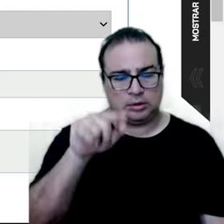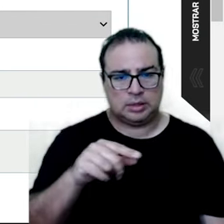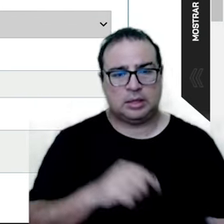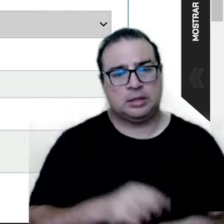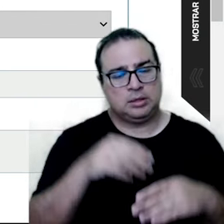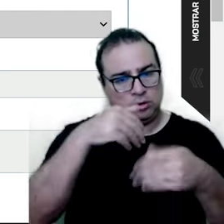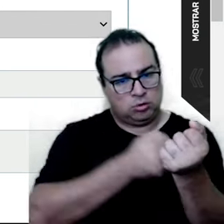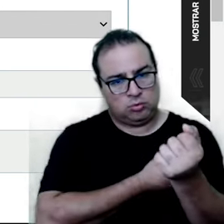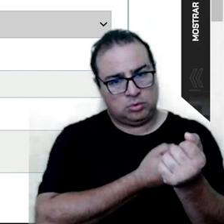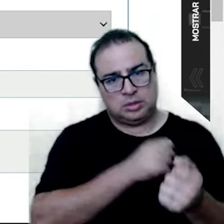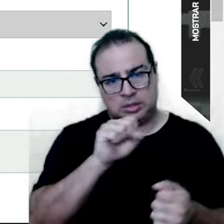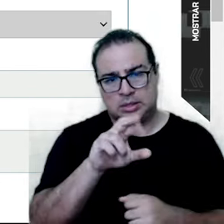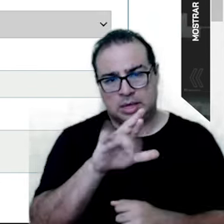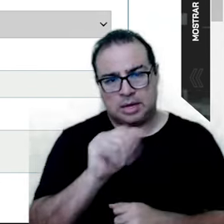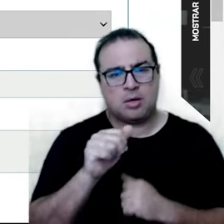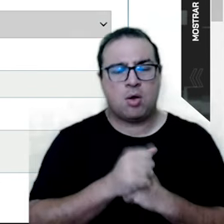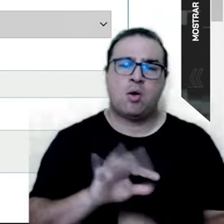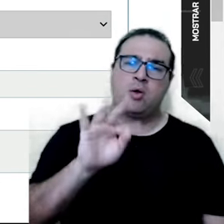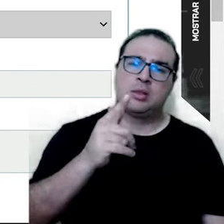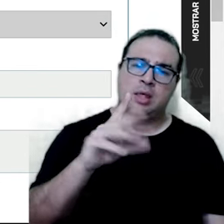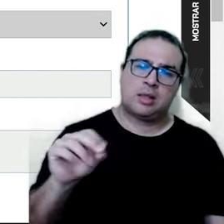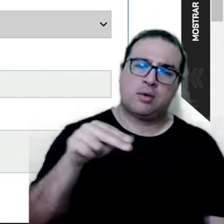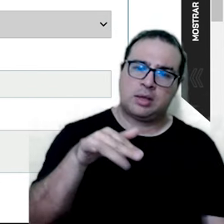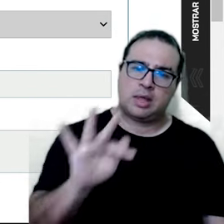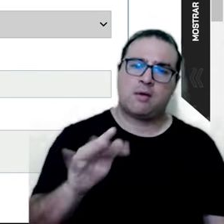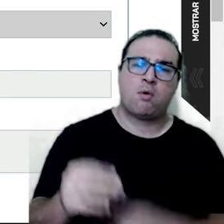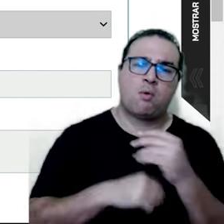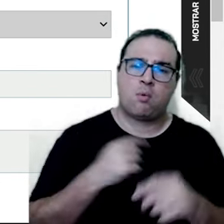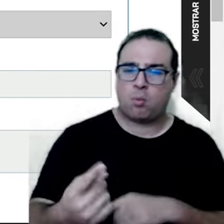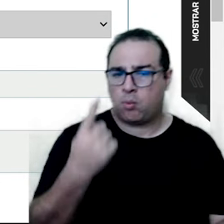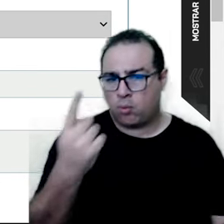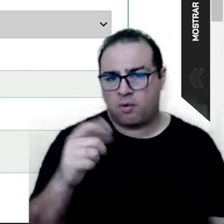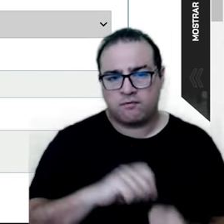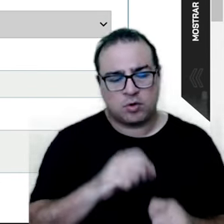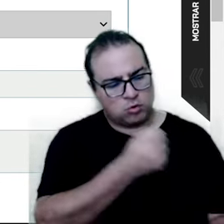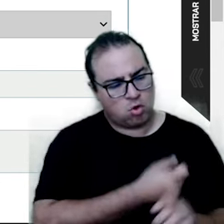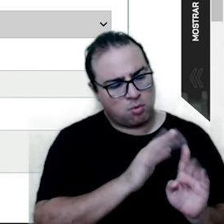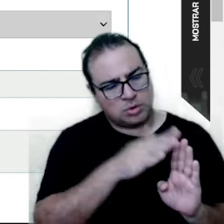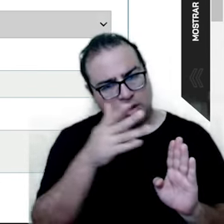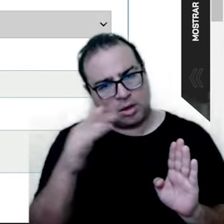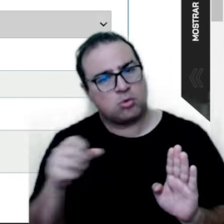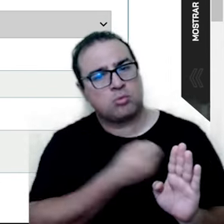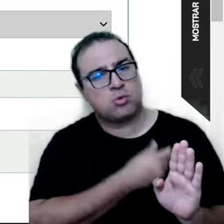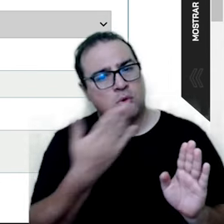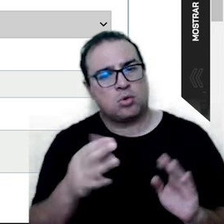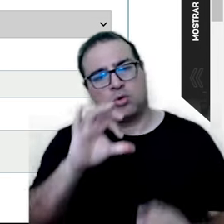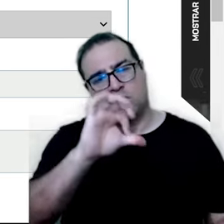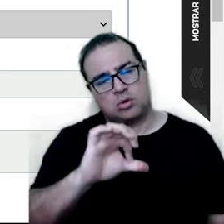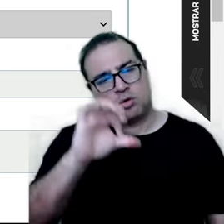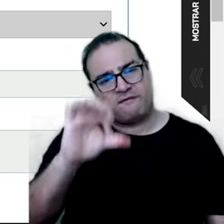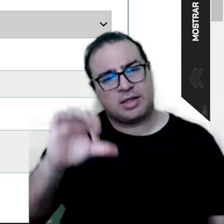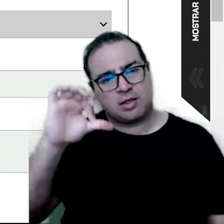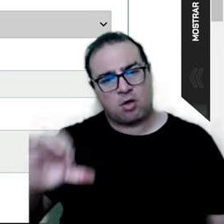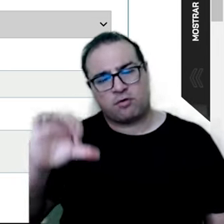número da série série é como se fosse o talão de nota fiscal né o talão um vai de que número até que número né é